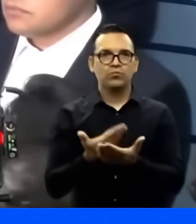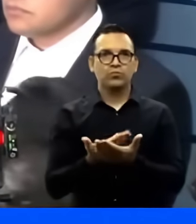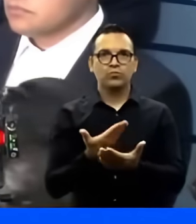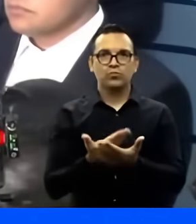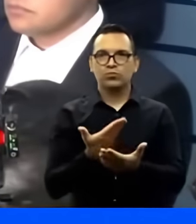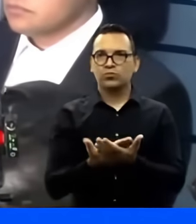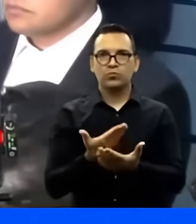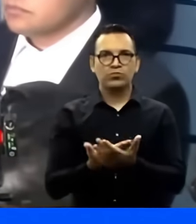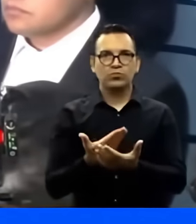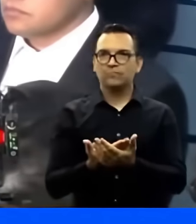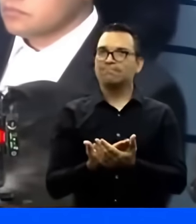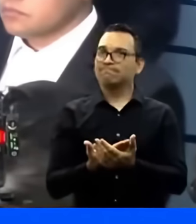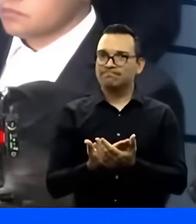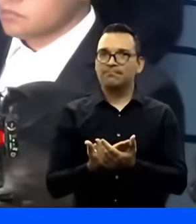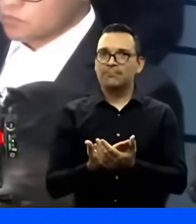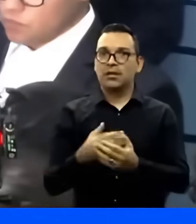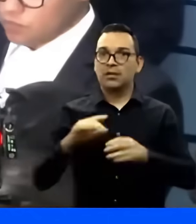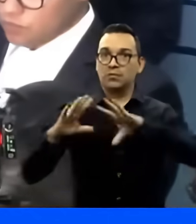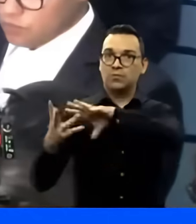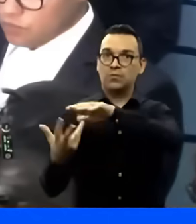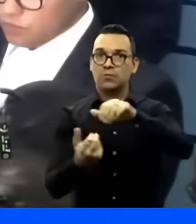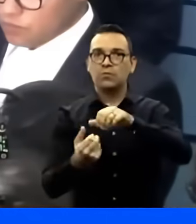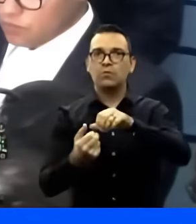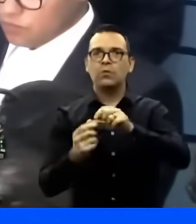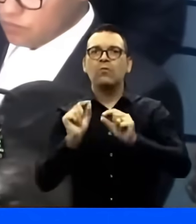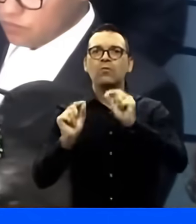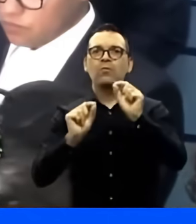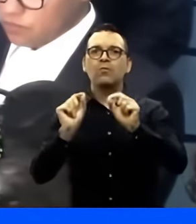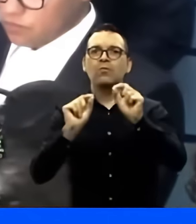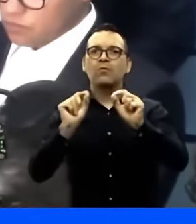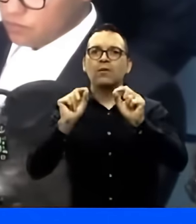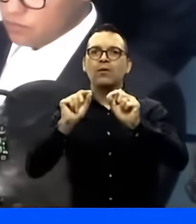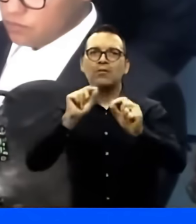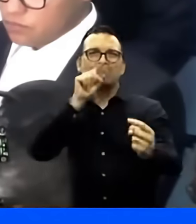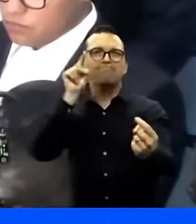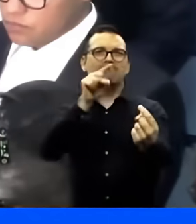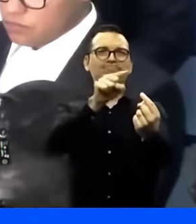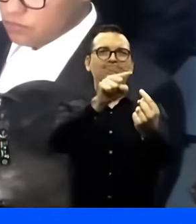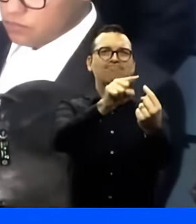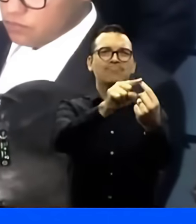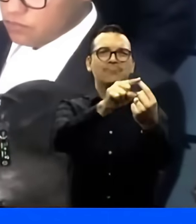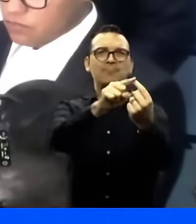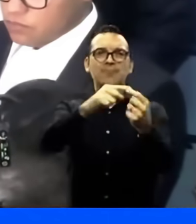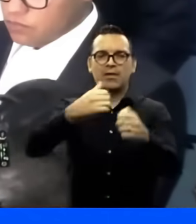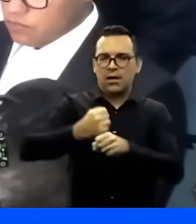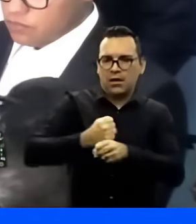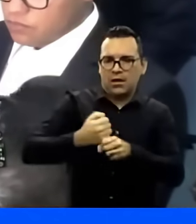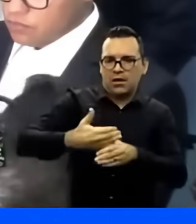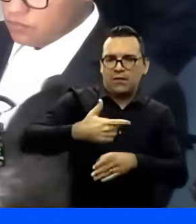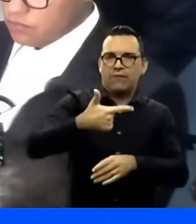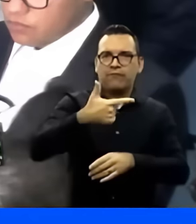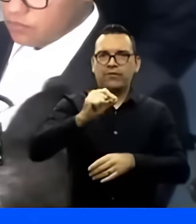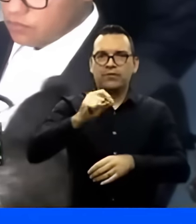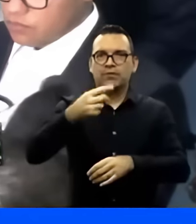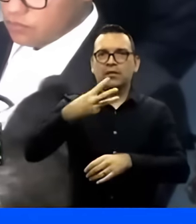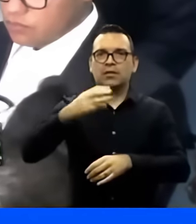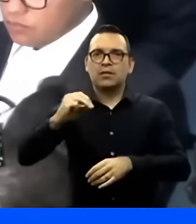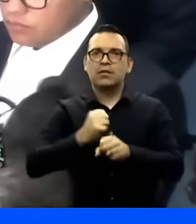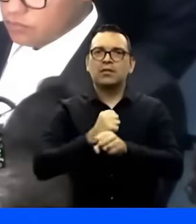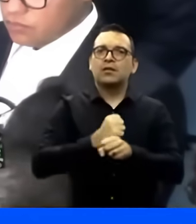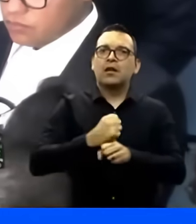está colocando com muito critério qual é o ideal daqui 5, 10, 15, 20, 25 anos de índice